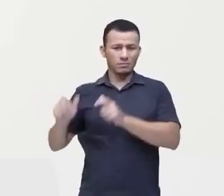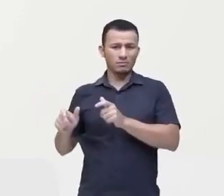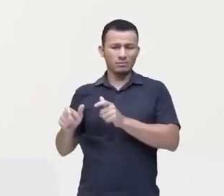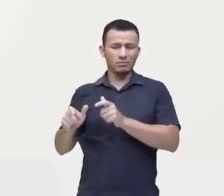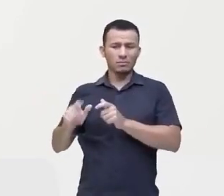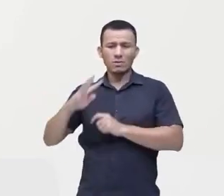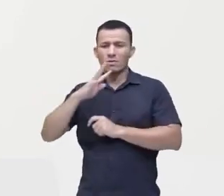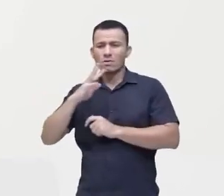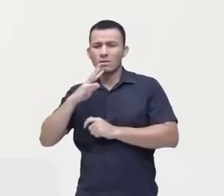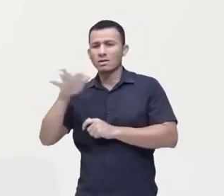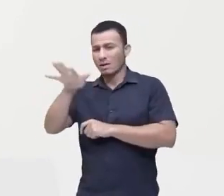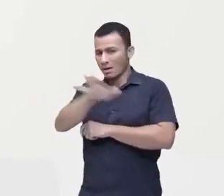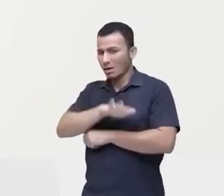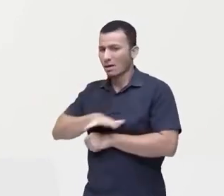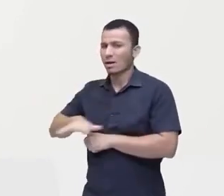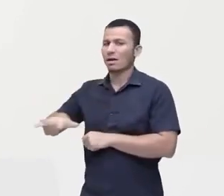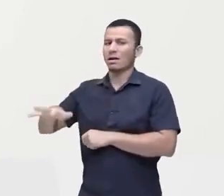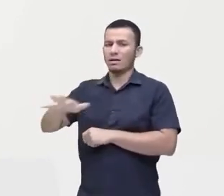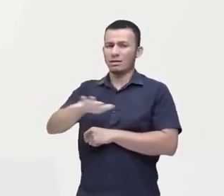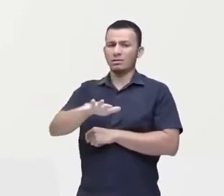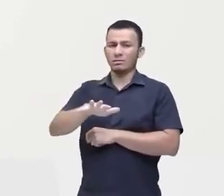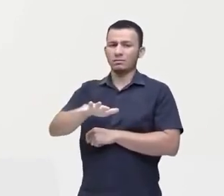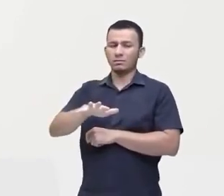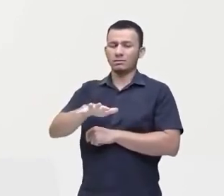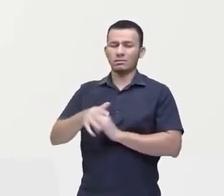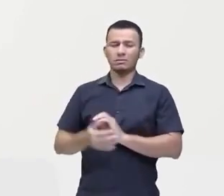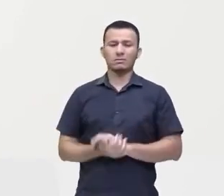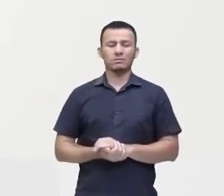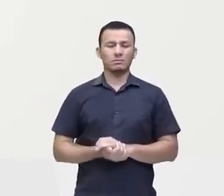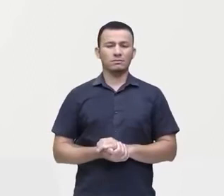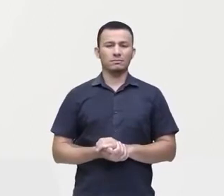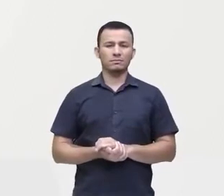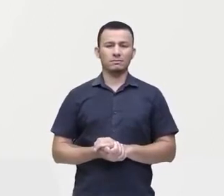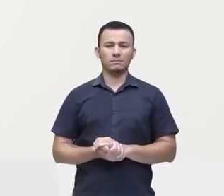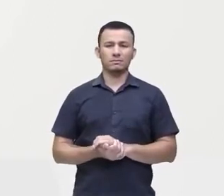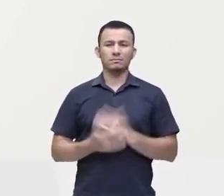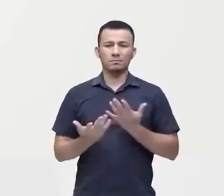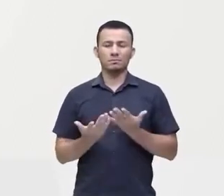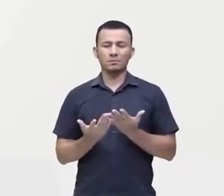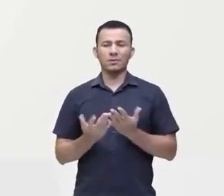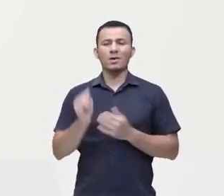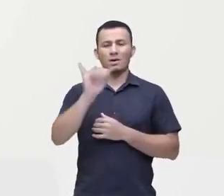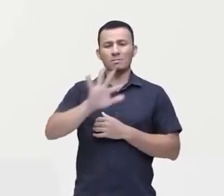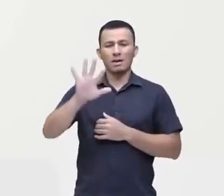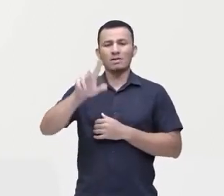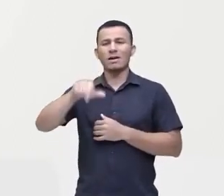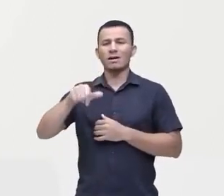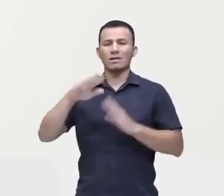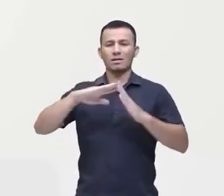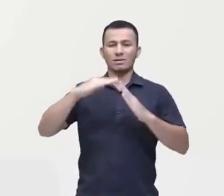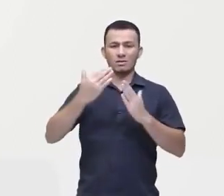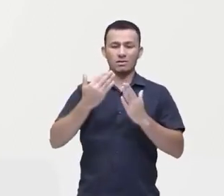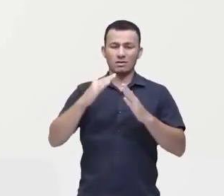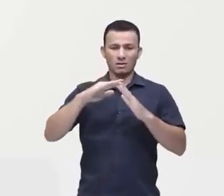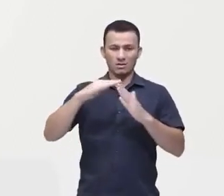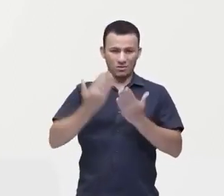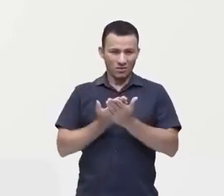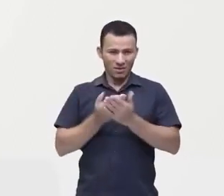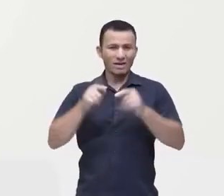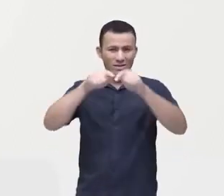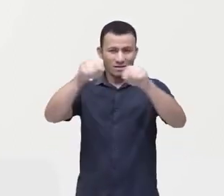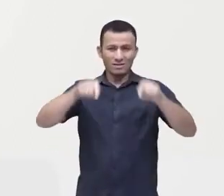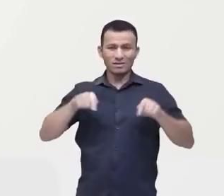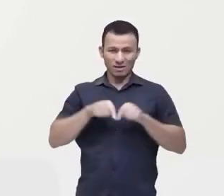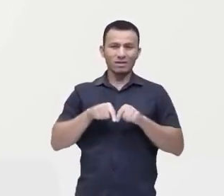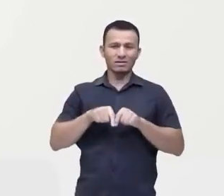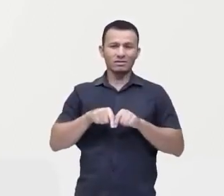no espaço. Isso aqui, ó, nós voltamos para sala de aula, né? Estamos dentro da sala de